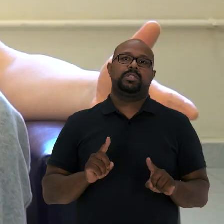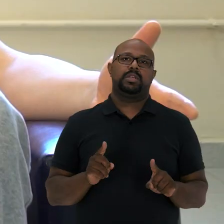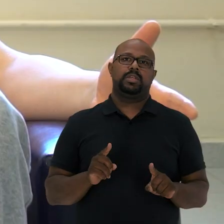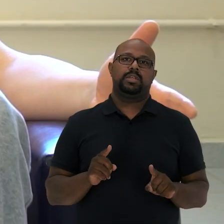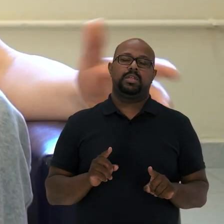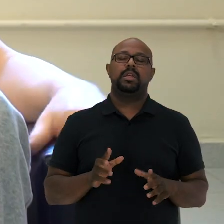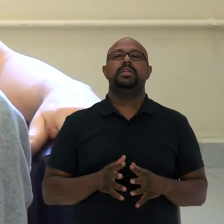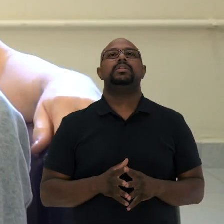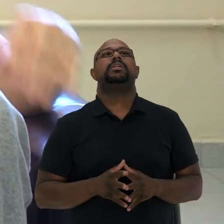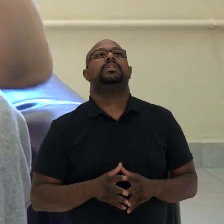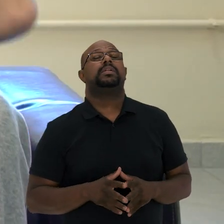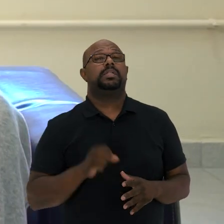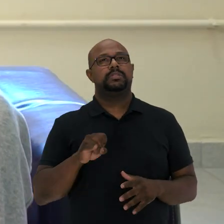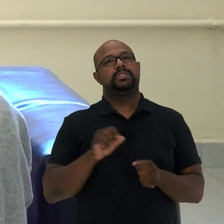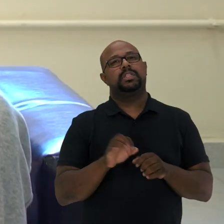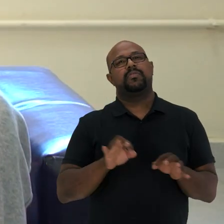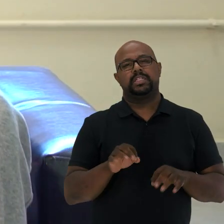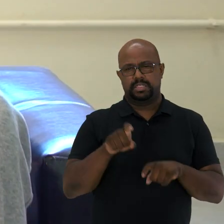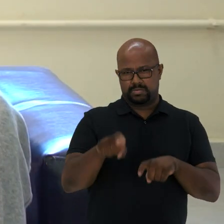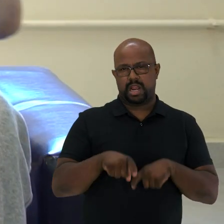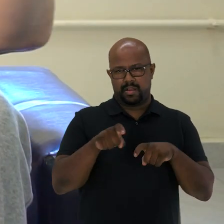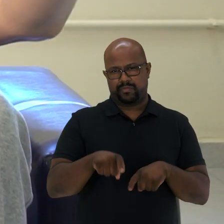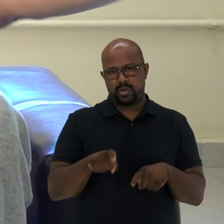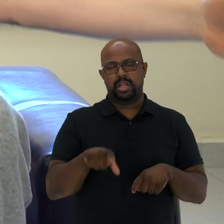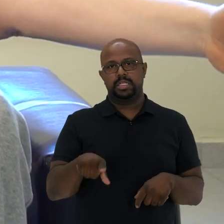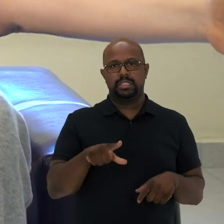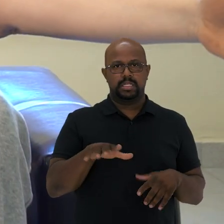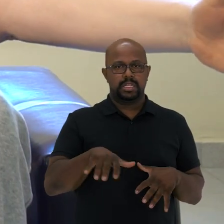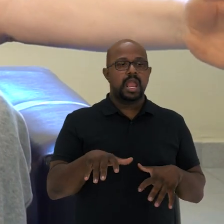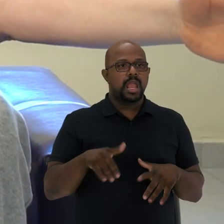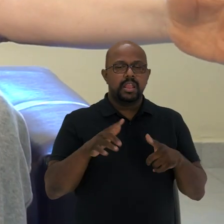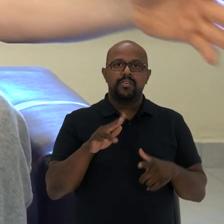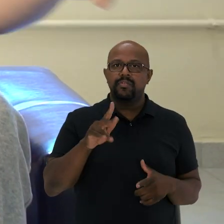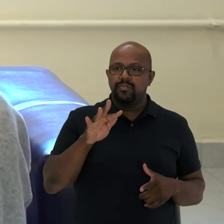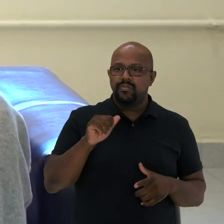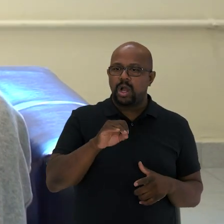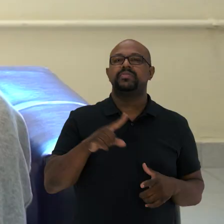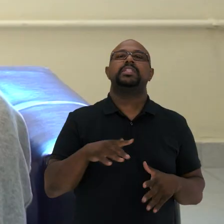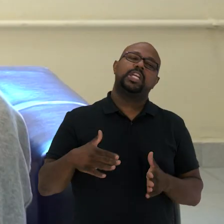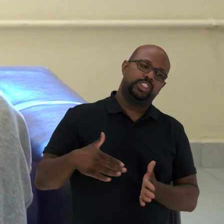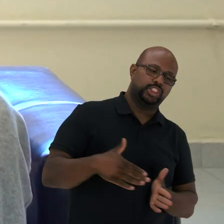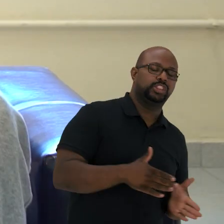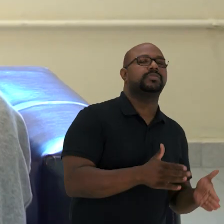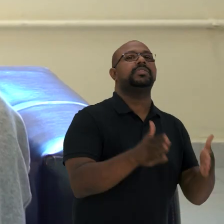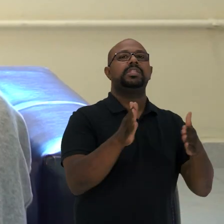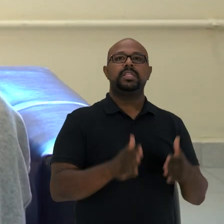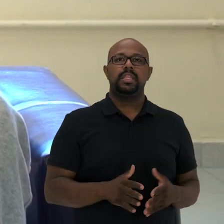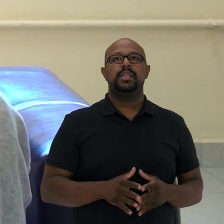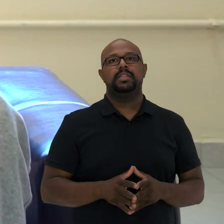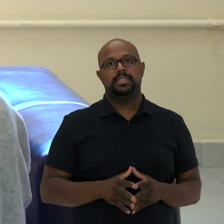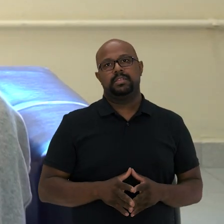pode mexer. Se tu está fazendo uma lavoura aqui e a tua lavoura está batendo em fósseis, tu vai ter que desviar a tua